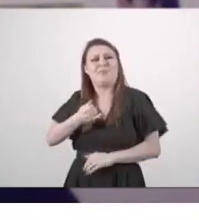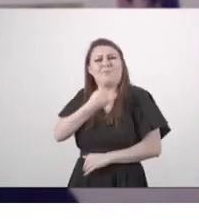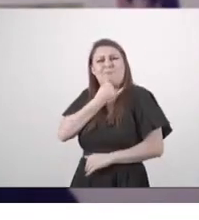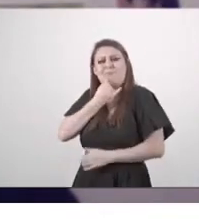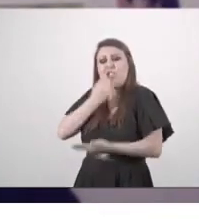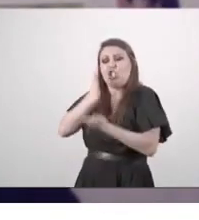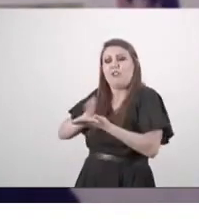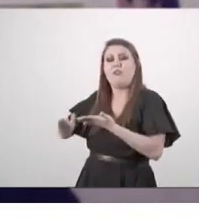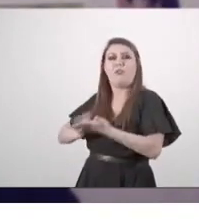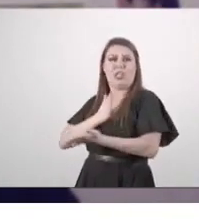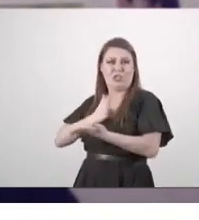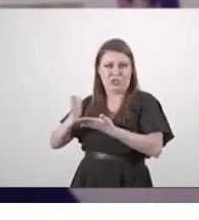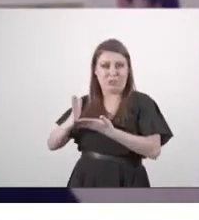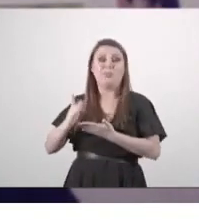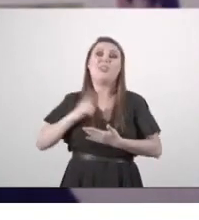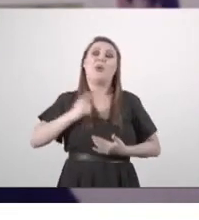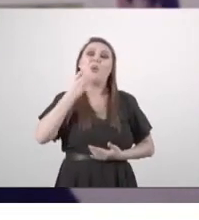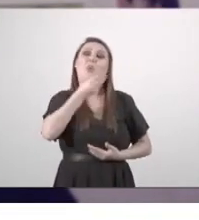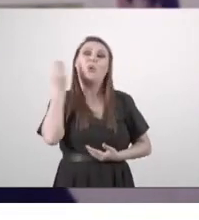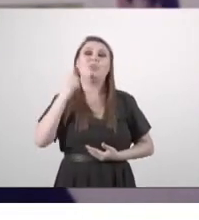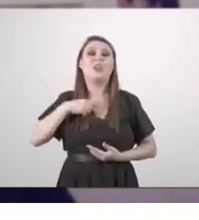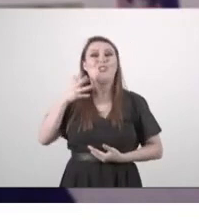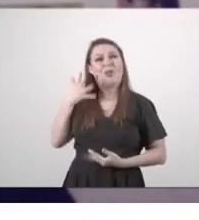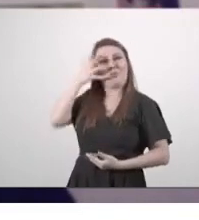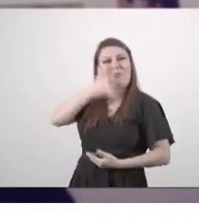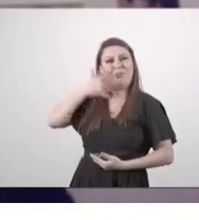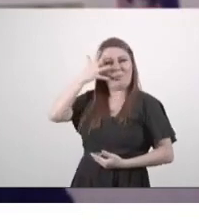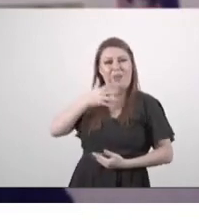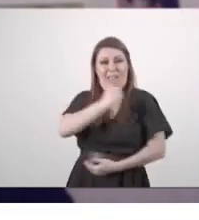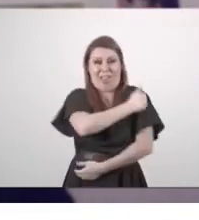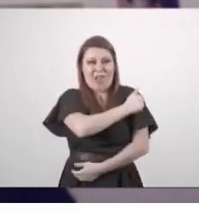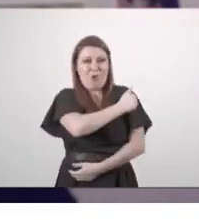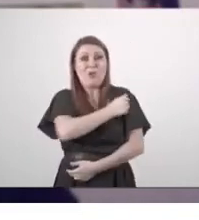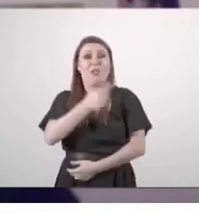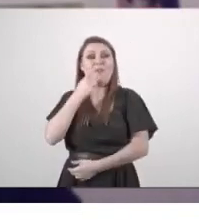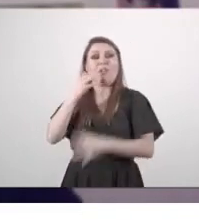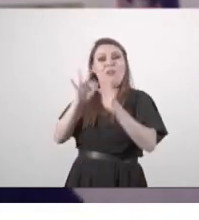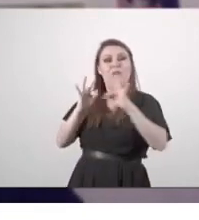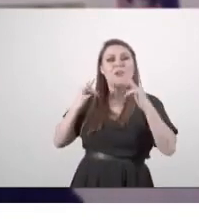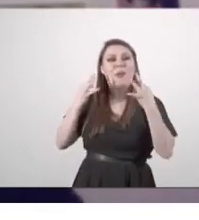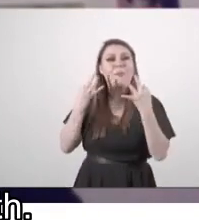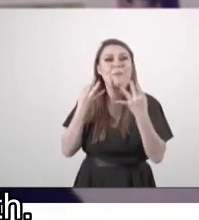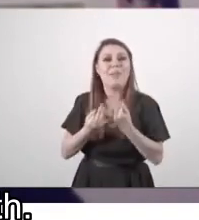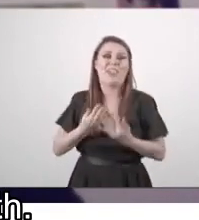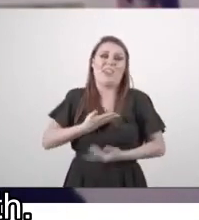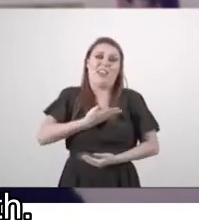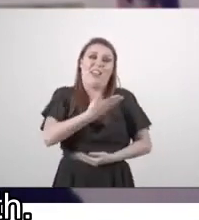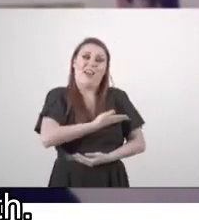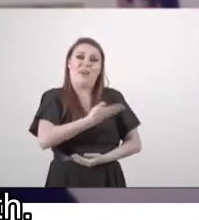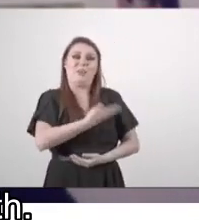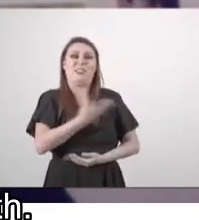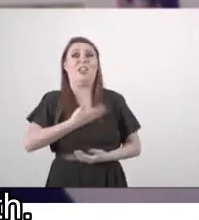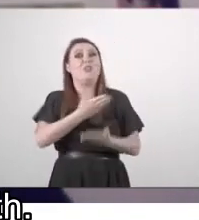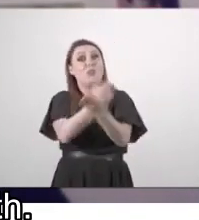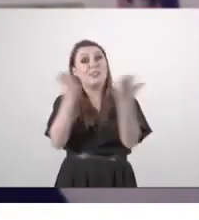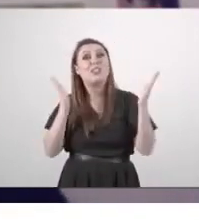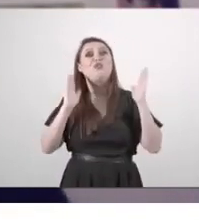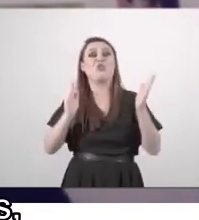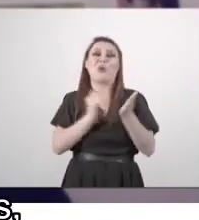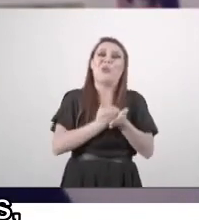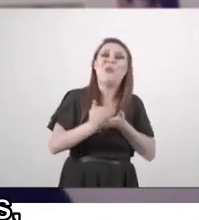ao ver na fala da nossa oradora o espírito de família, a amizade que existe entre vocês. Vocês já estão construindo esse